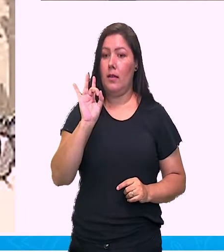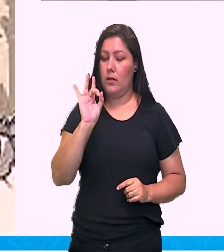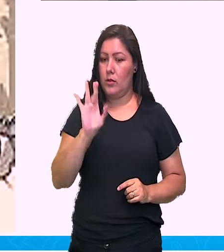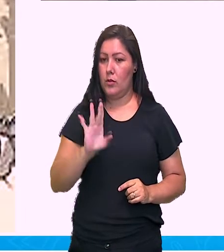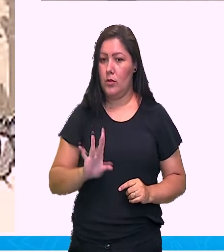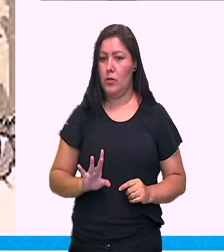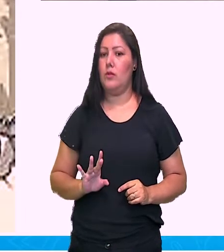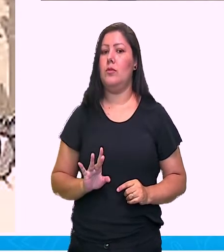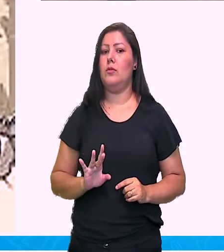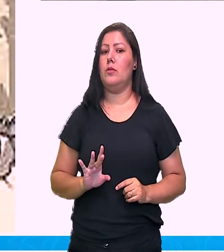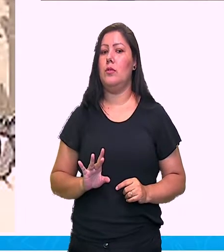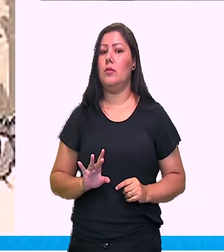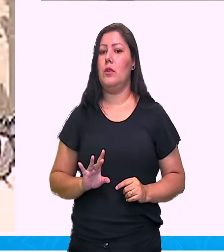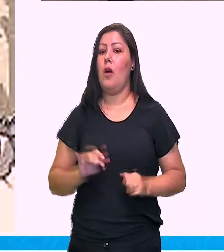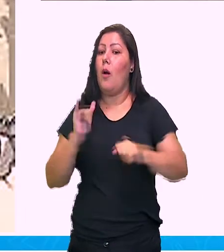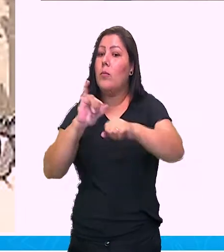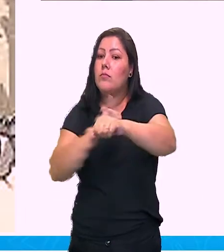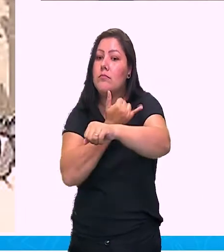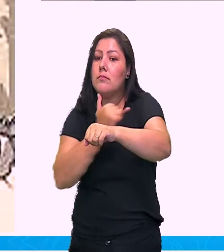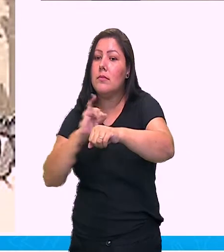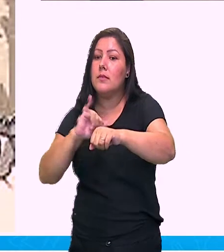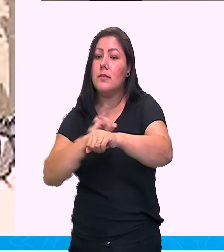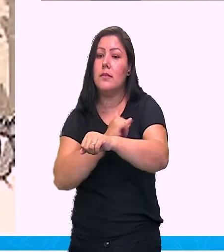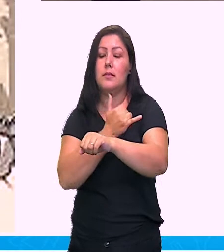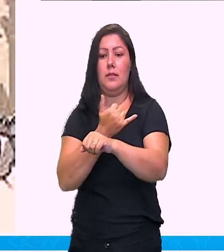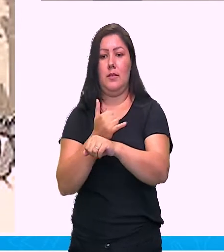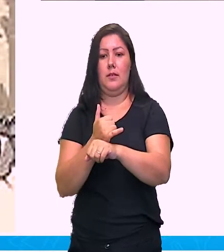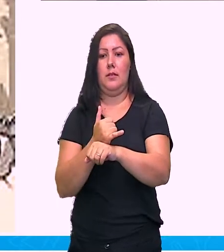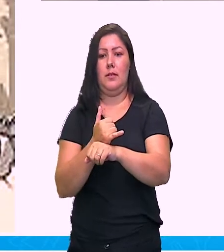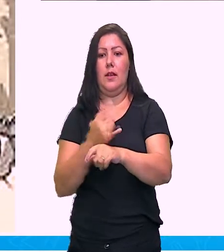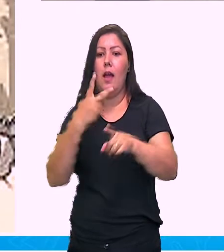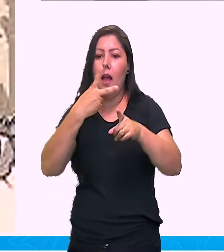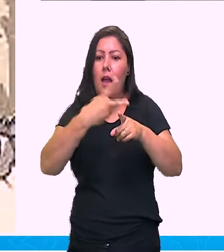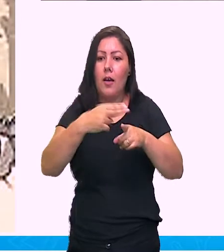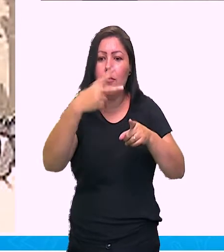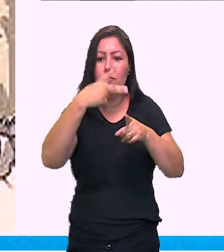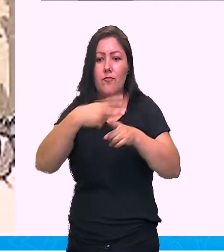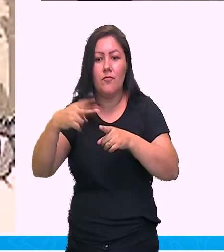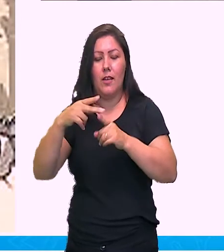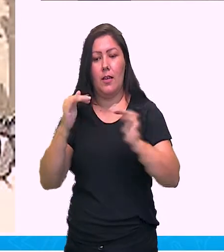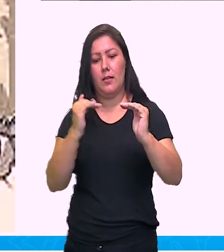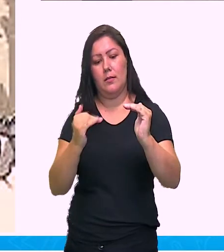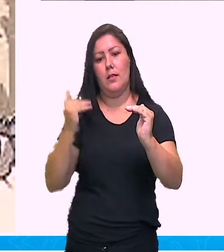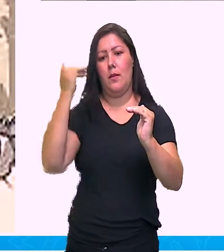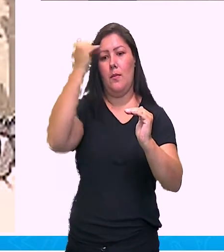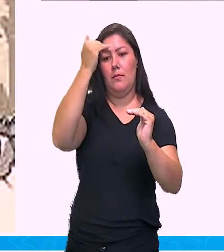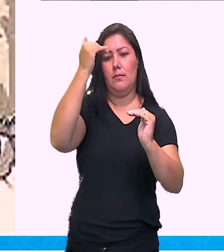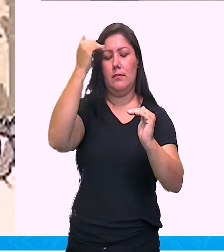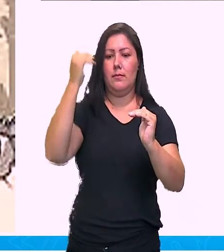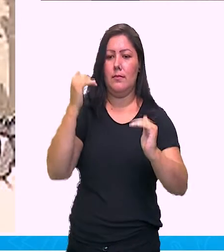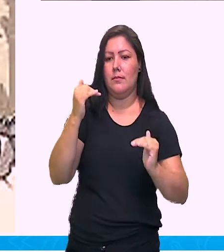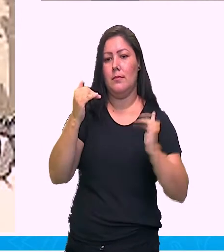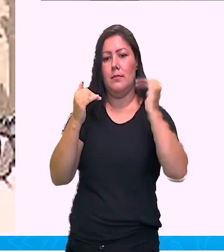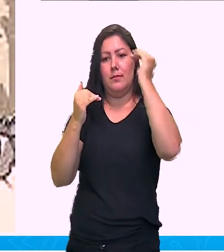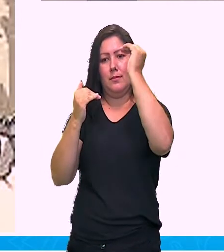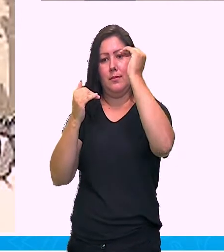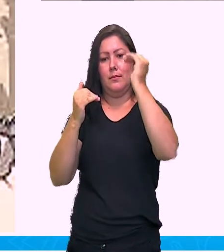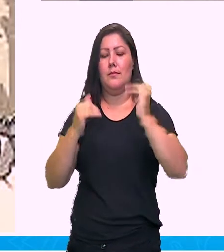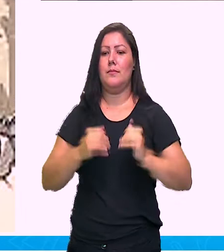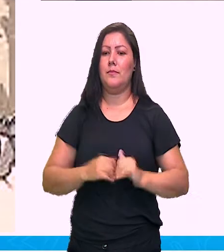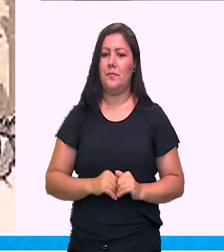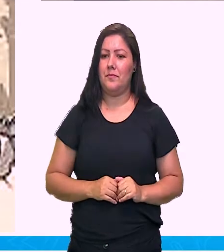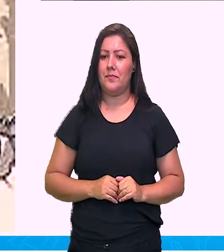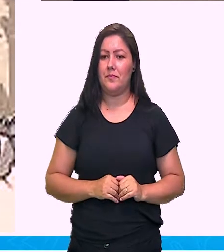Por isso que nós temos aqui, eu usei essa foto, porque eu acho que ela mostra muito bem um tabuleiro